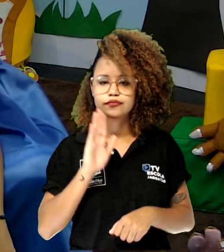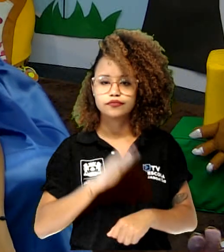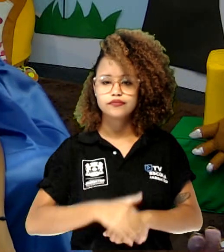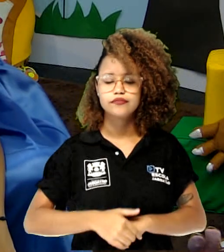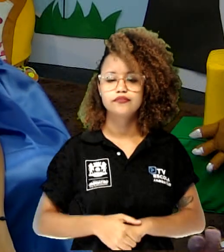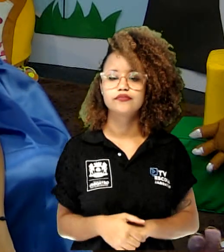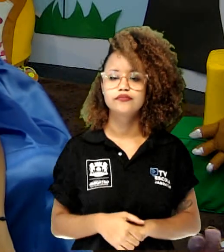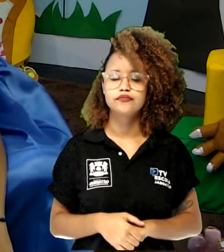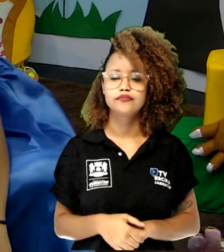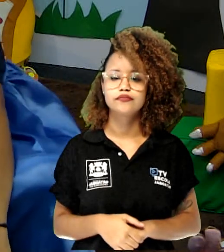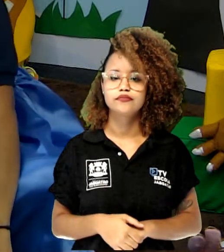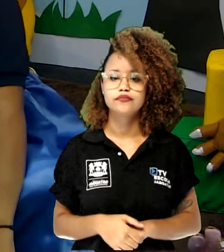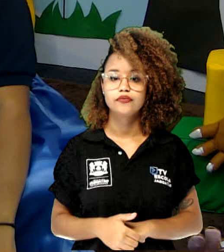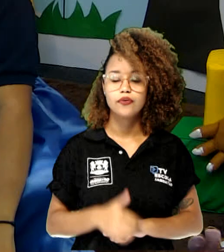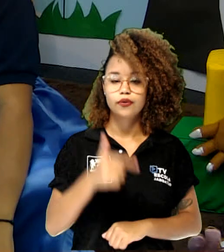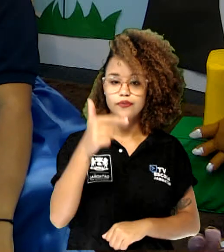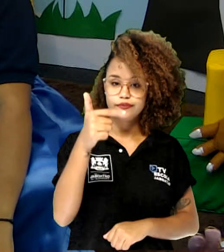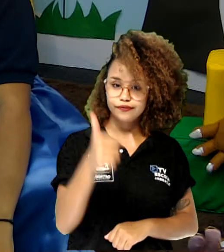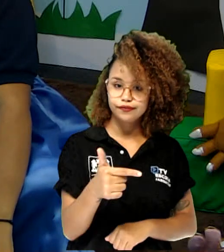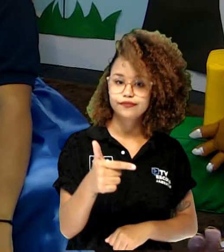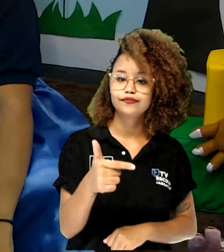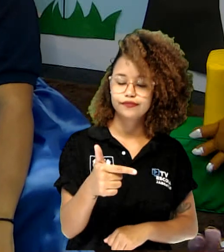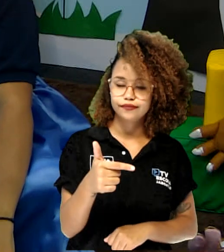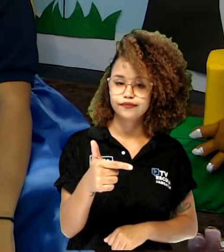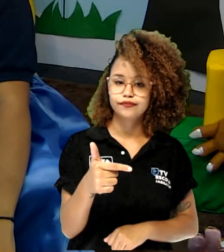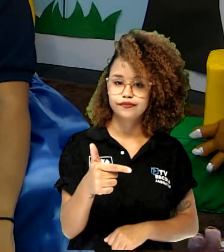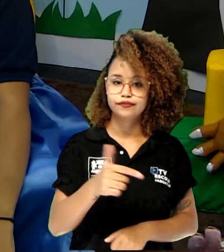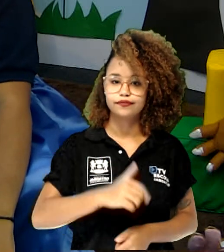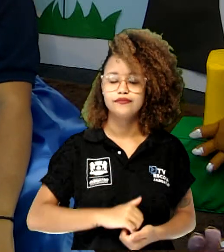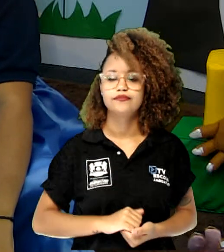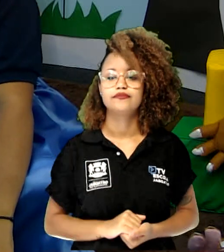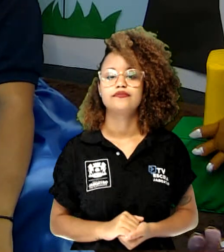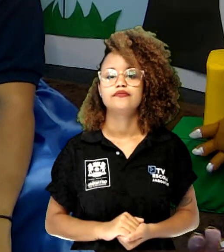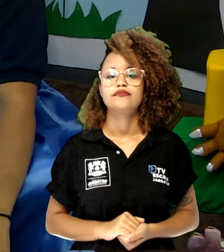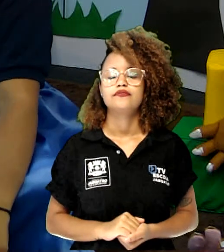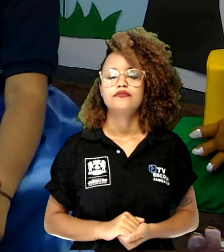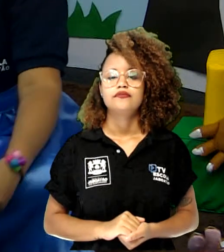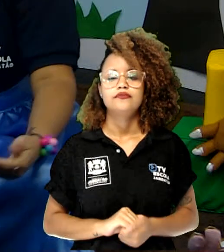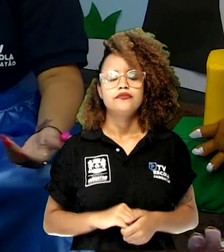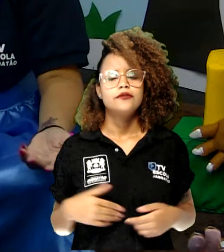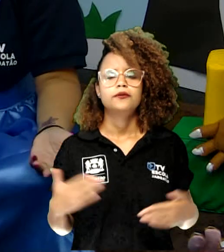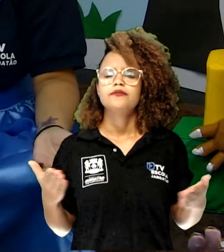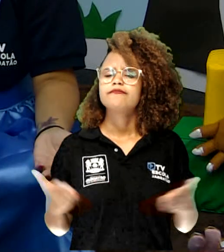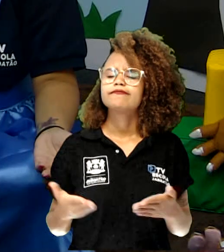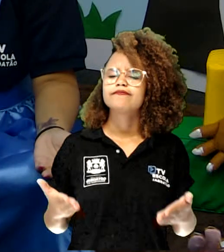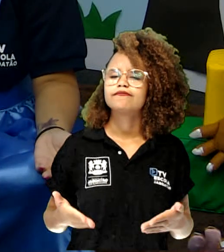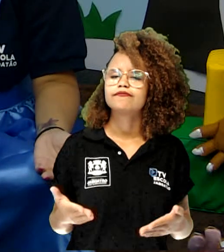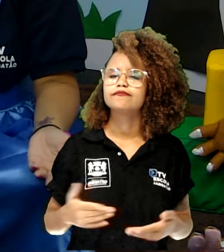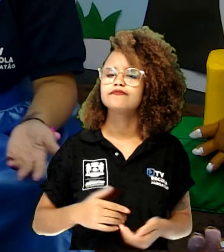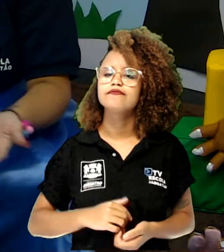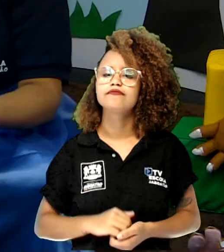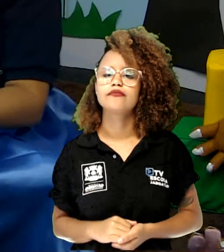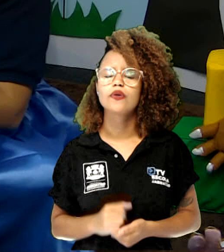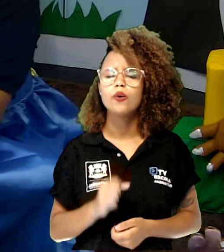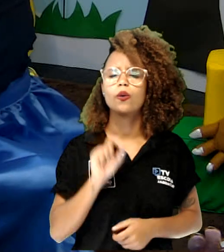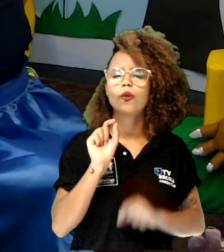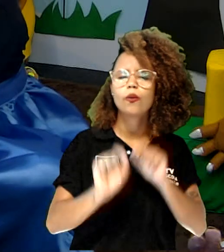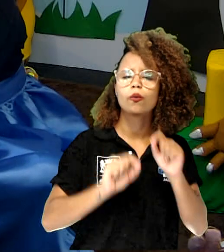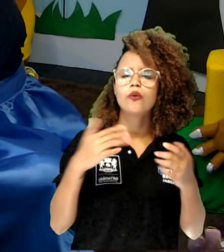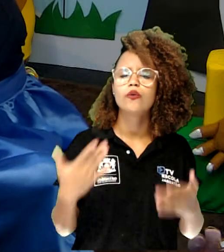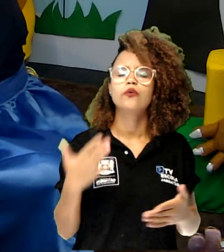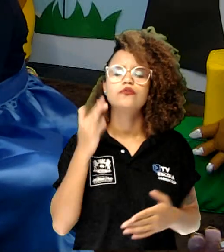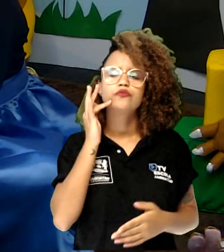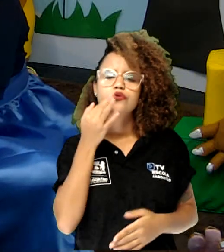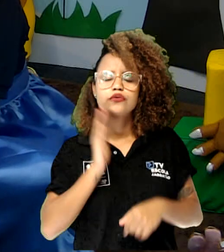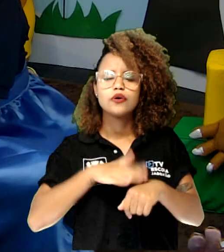Uma, duas. Olha o registro do numeral 2. E agora, crianças, qual foi a